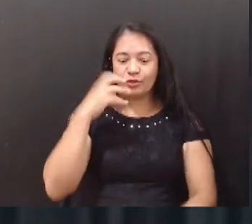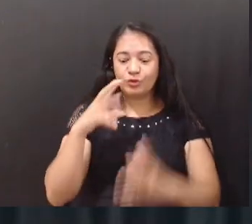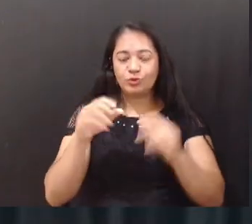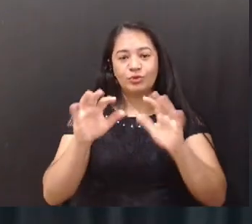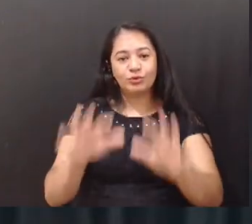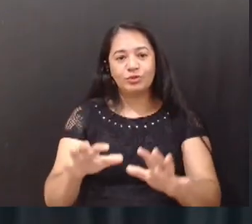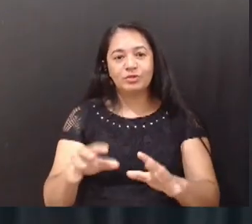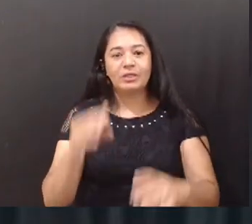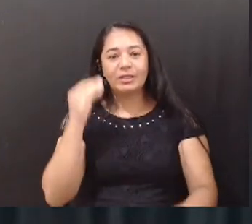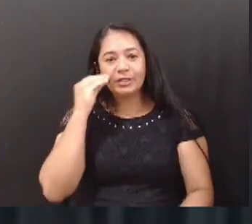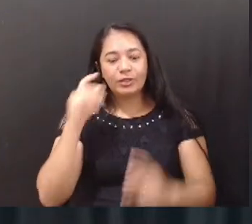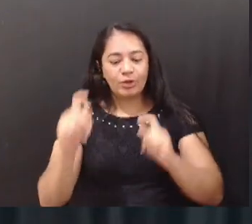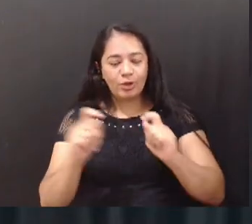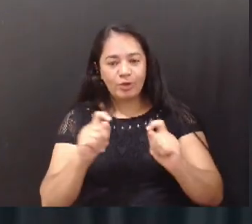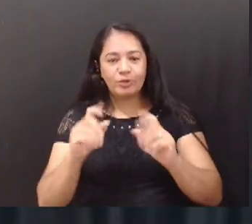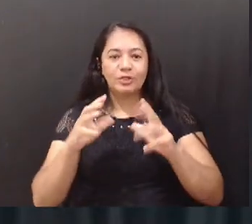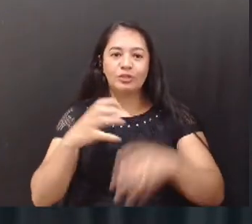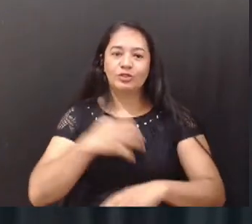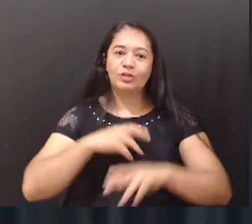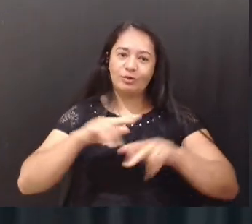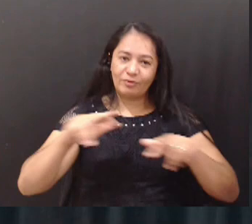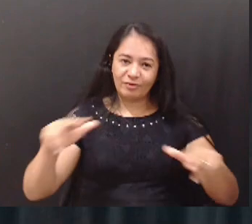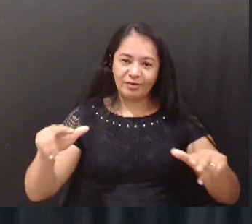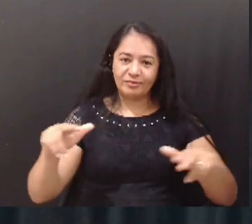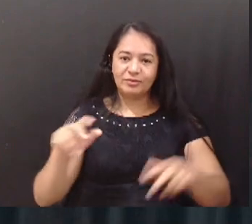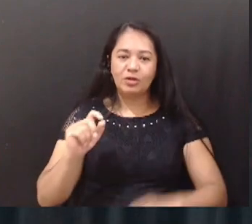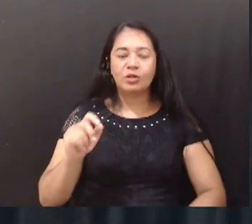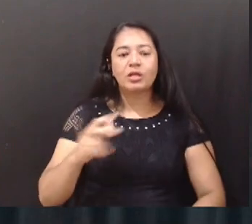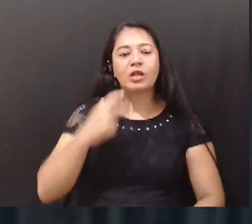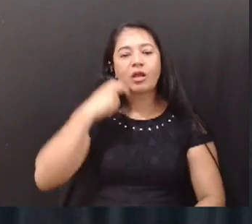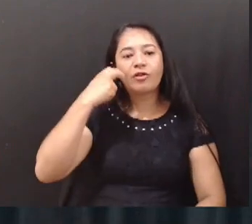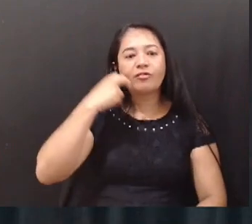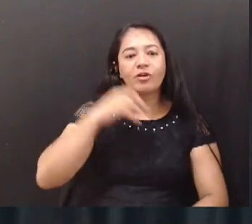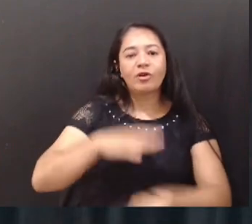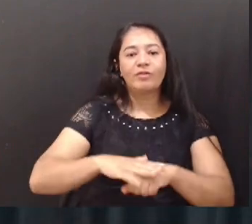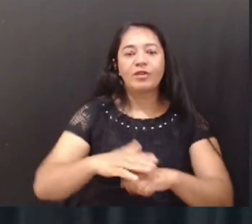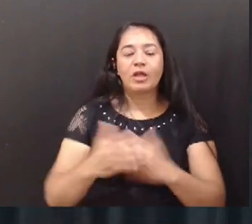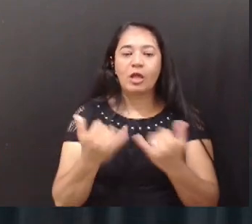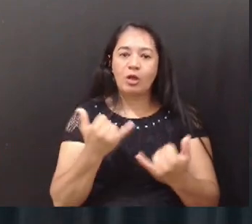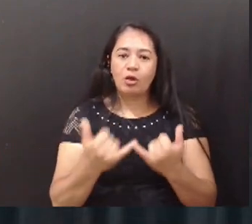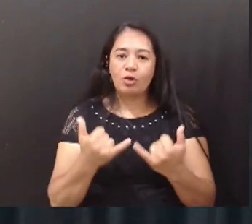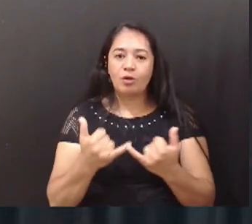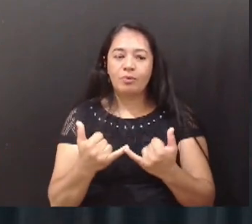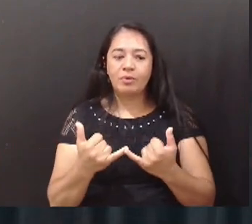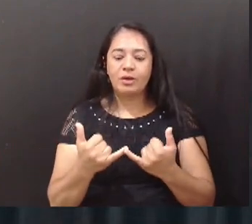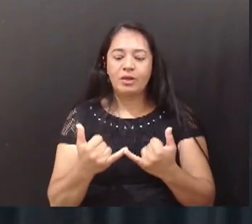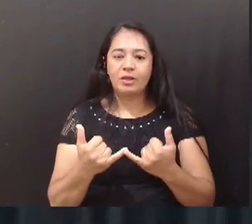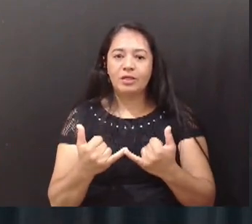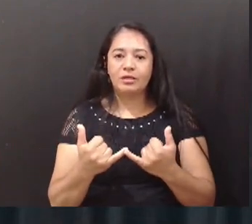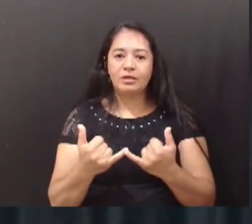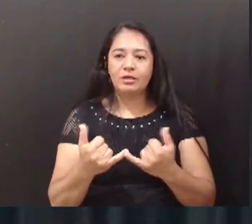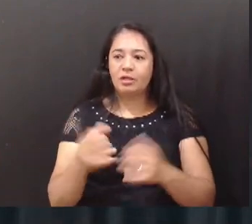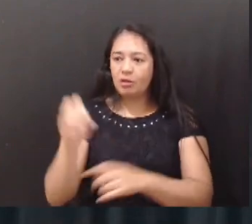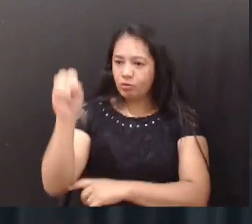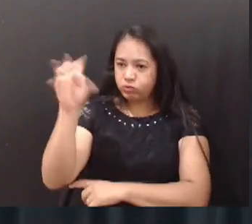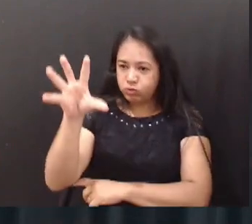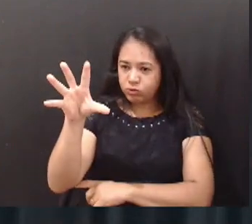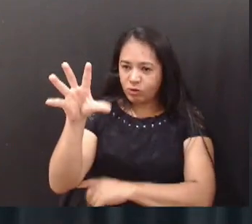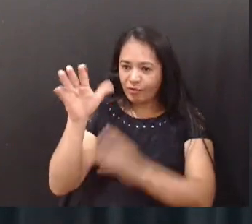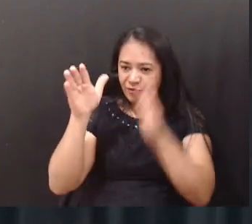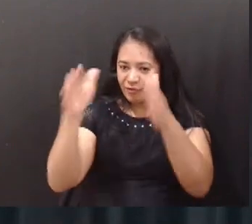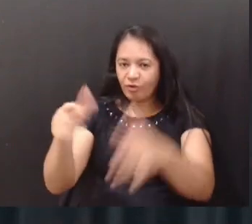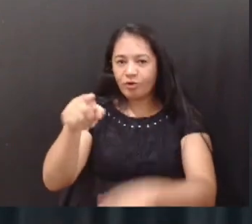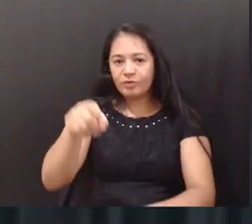regular de várias maneiras. O que a vergonha faz? É como se estivesse colocando uma luz sobre você, um holofote. Ups! estou em evidência,